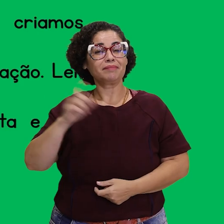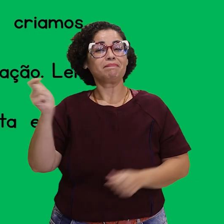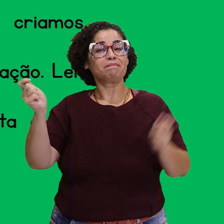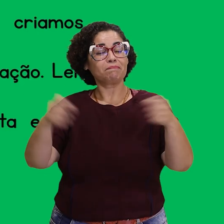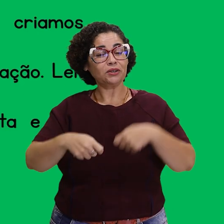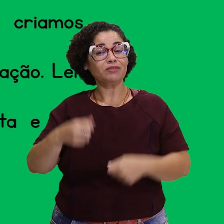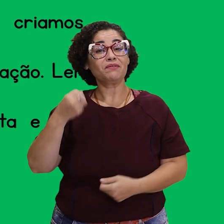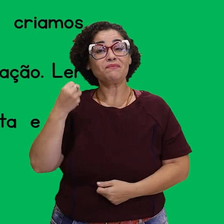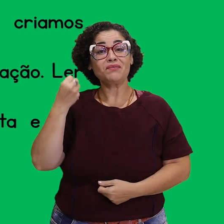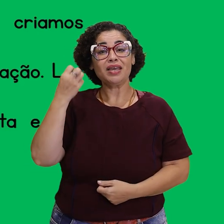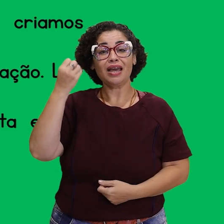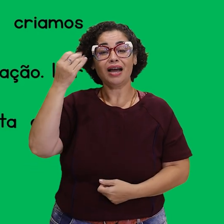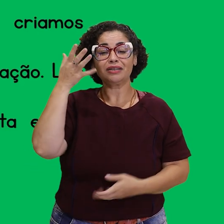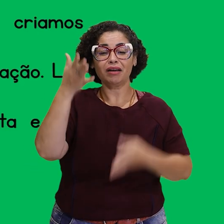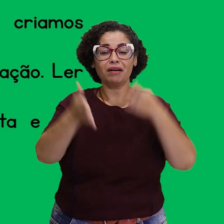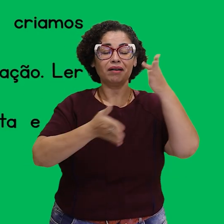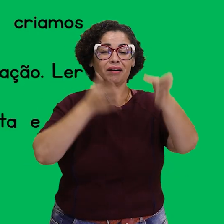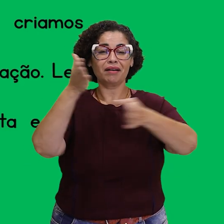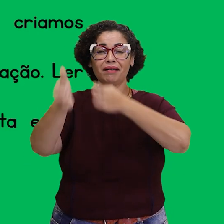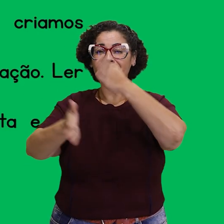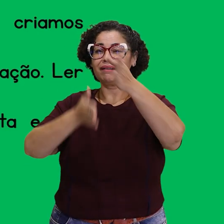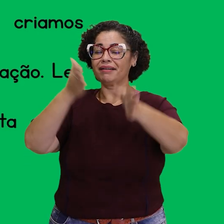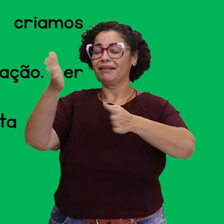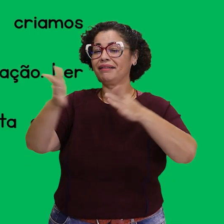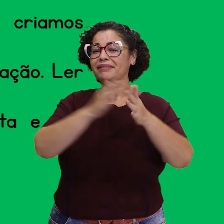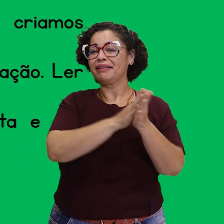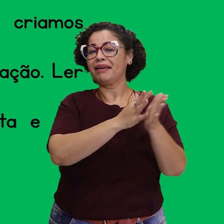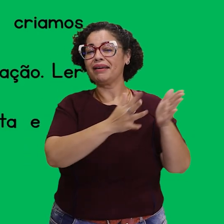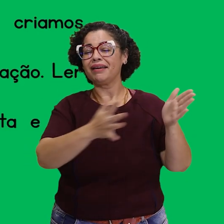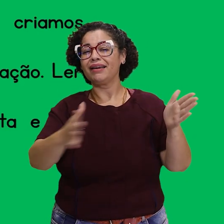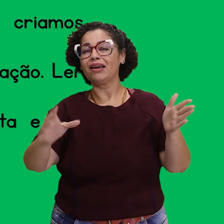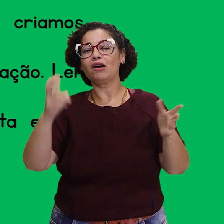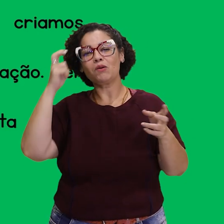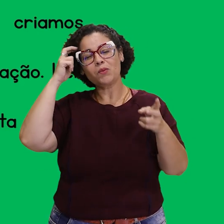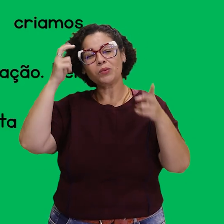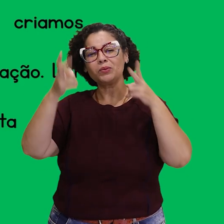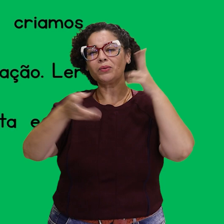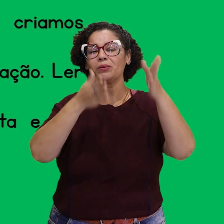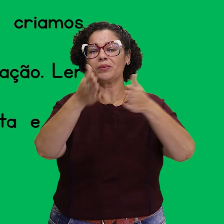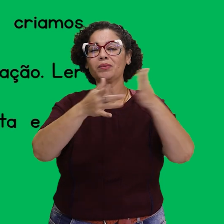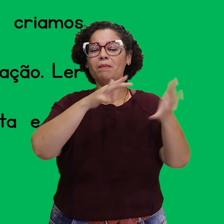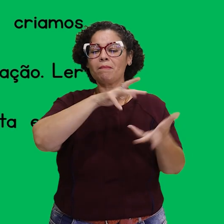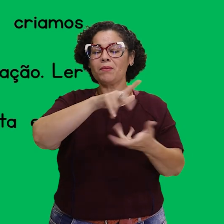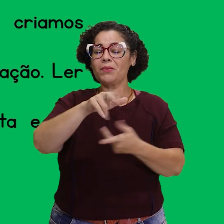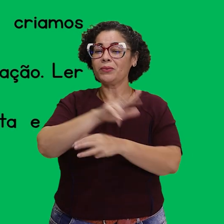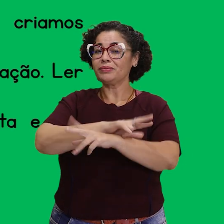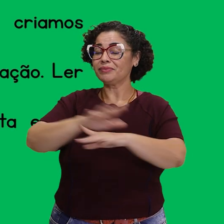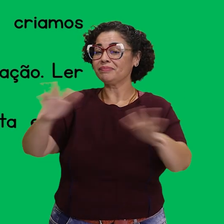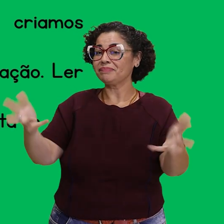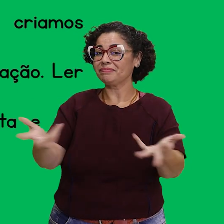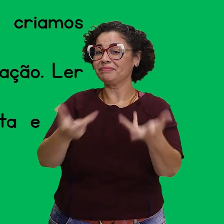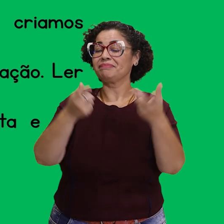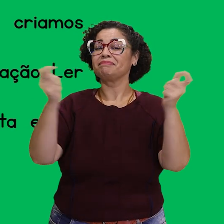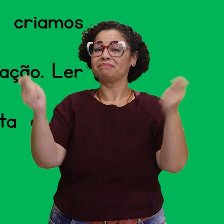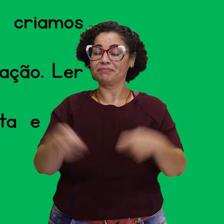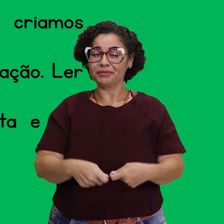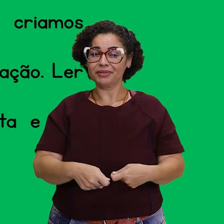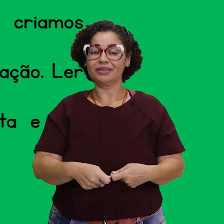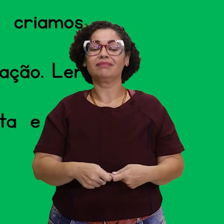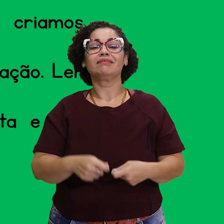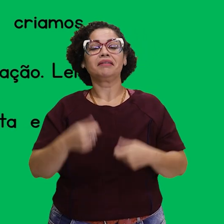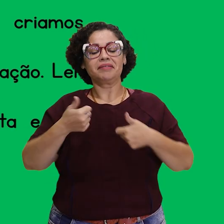possível viajar pelo tempo, conhecer culturas distantes e imaginar mundos